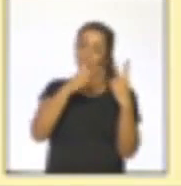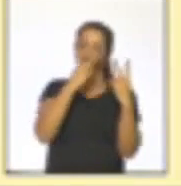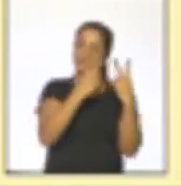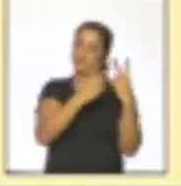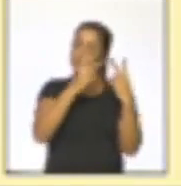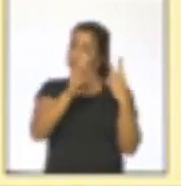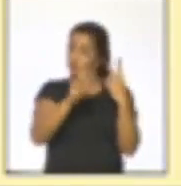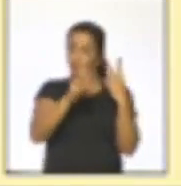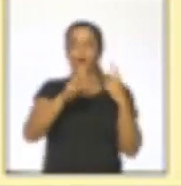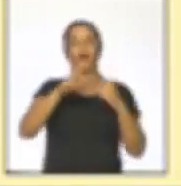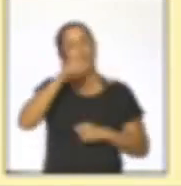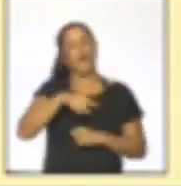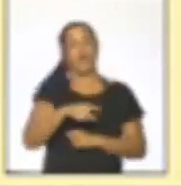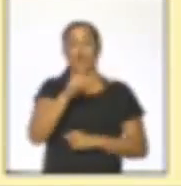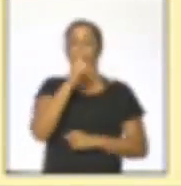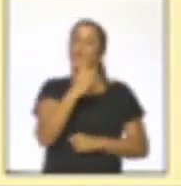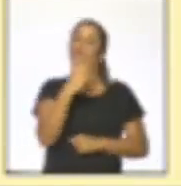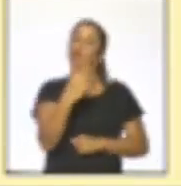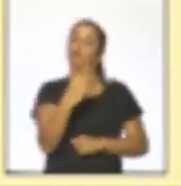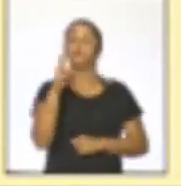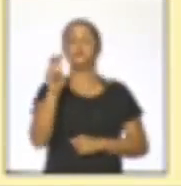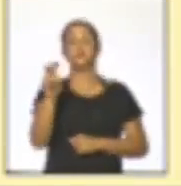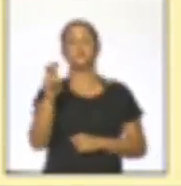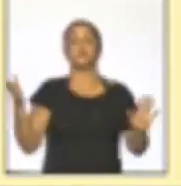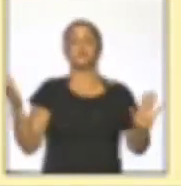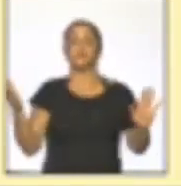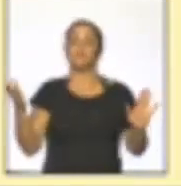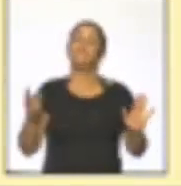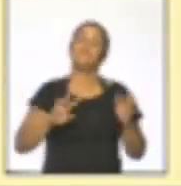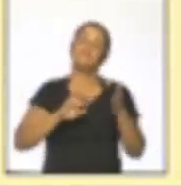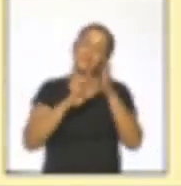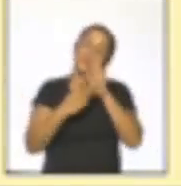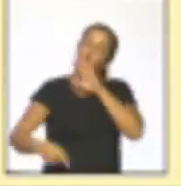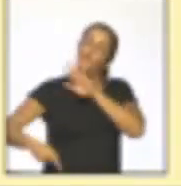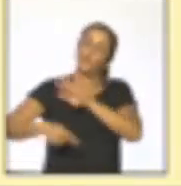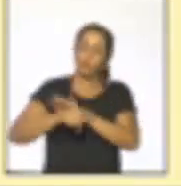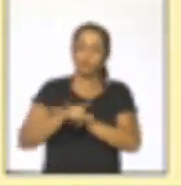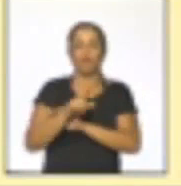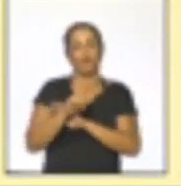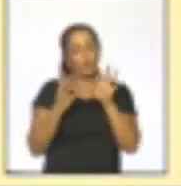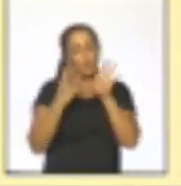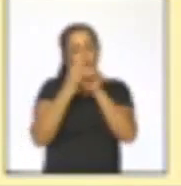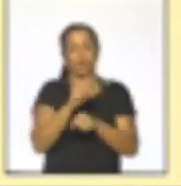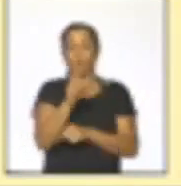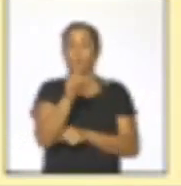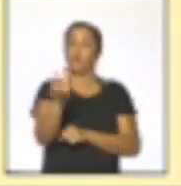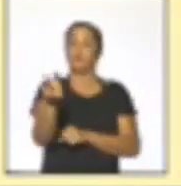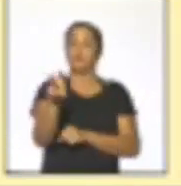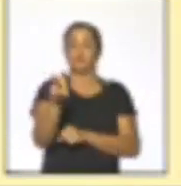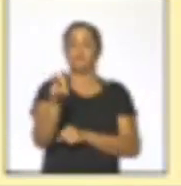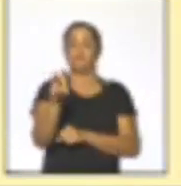225 vai ser 1,5, que é o 15.